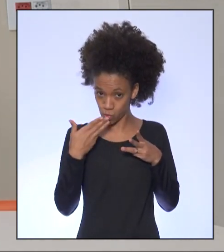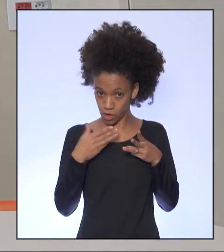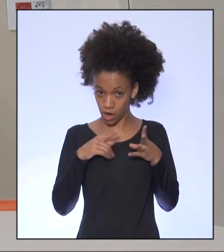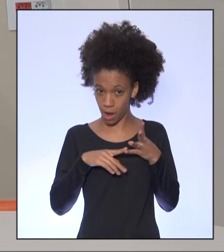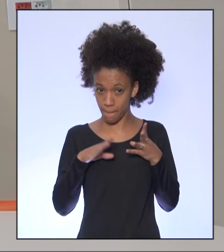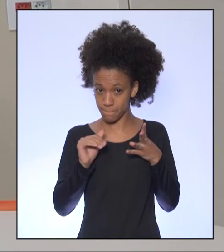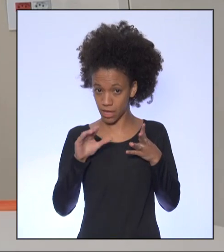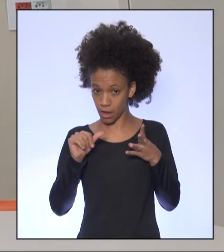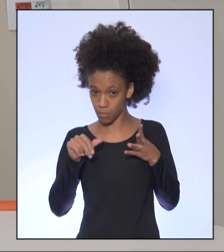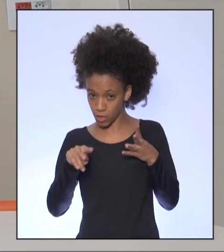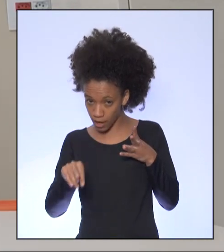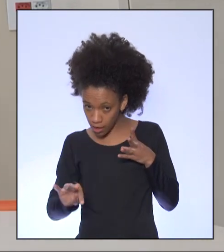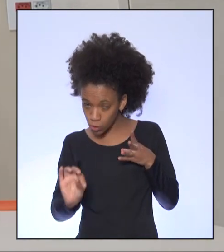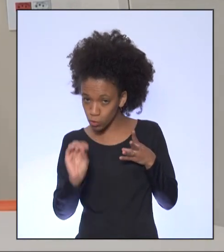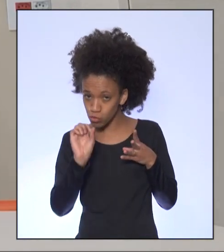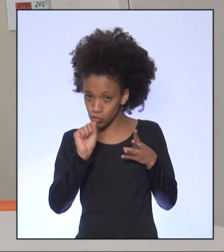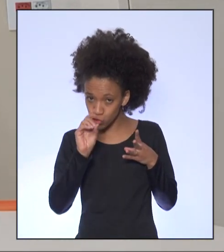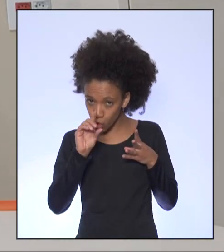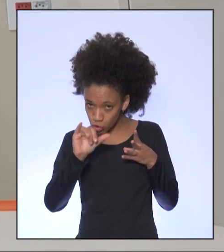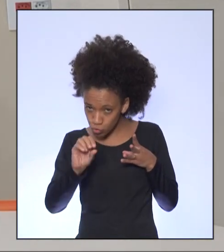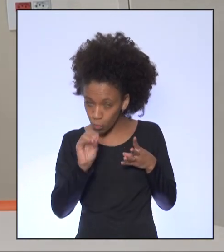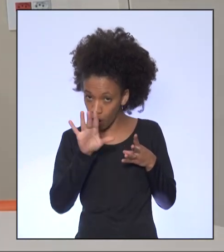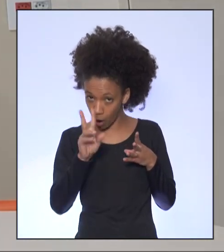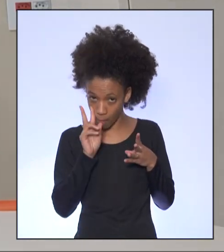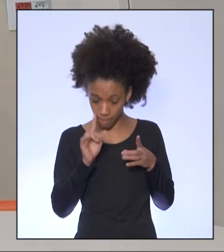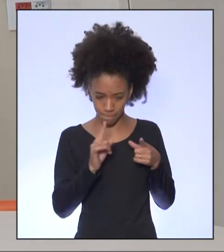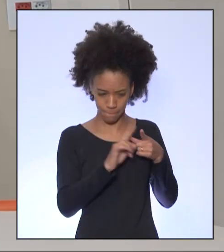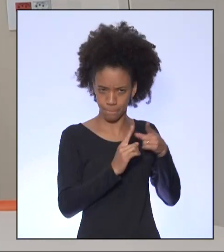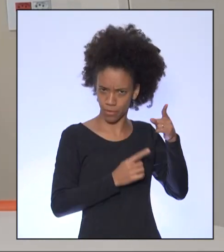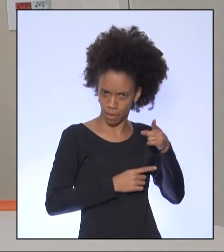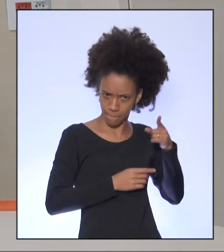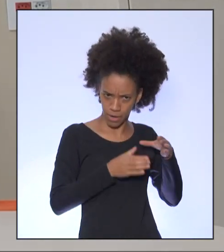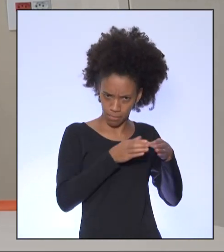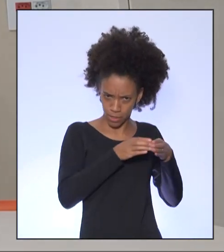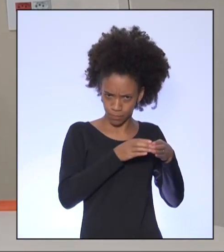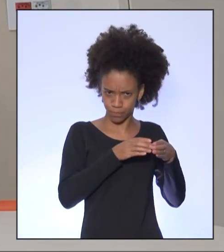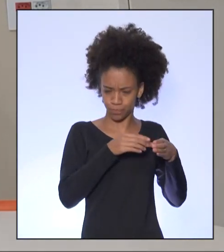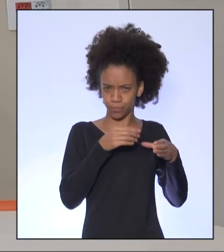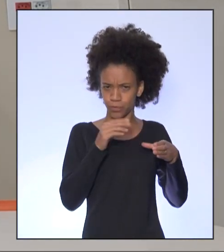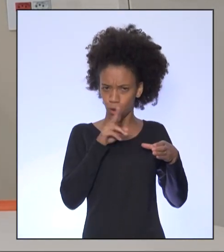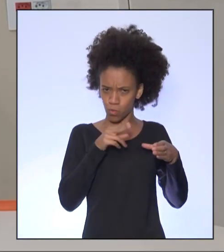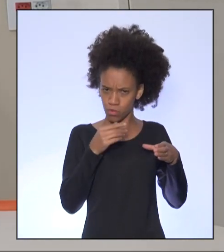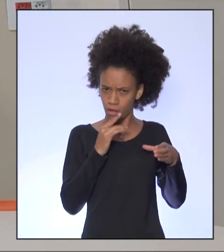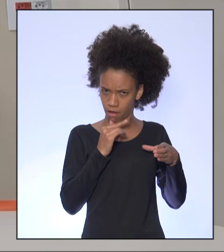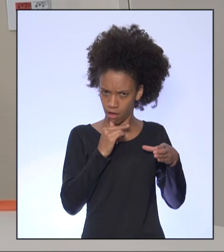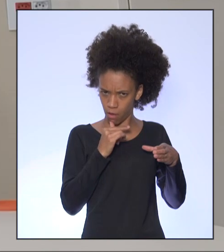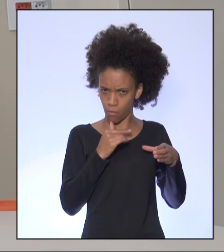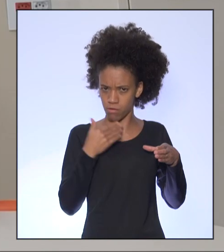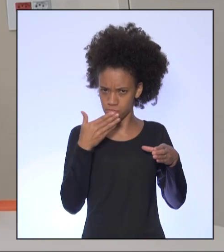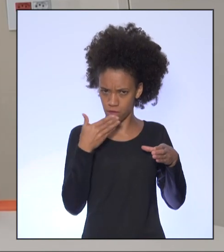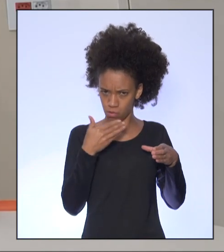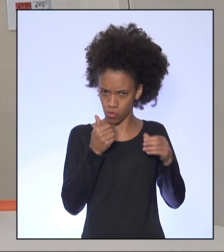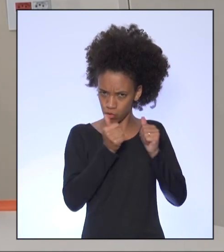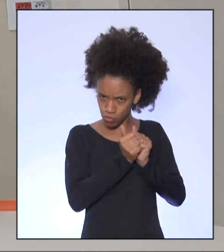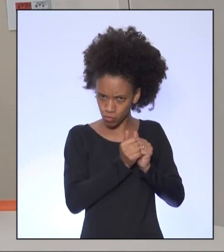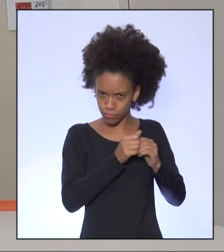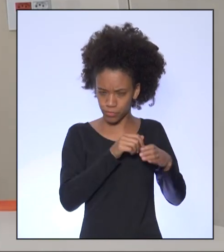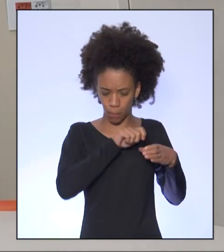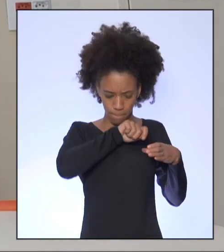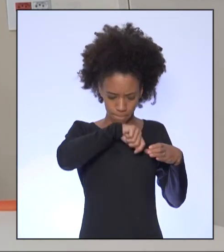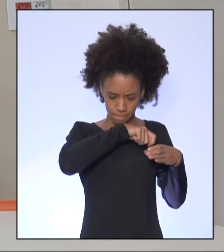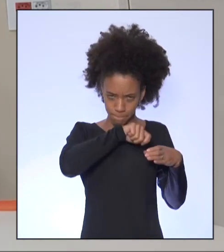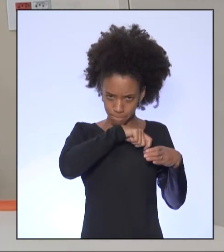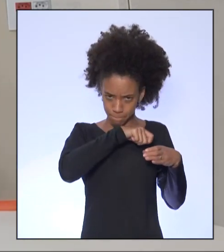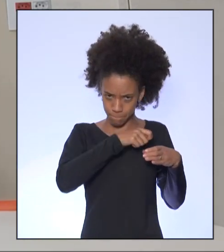e bicarbonato de sódio. Na primeira reação, nós vamos usar água e açúcar. Então, a esse recipiente que tem água,